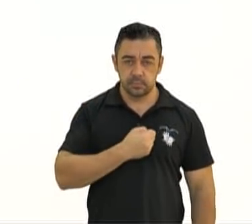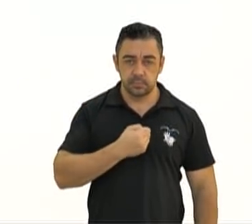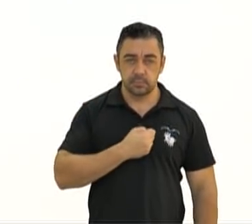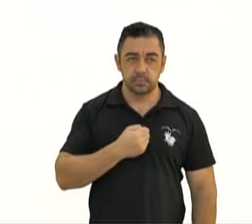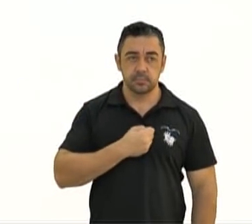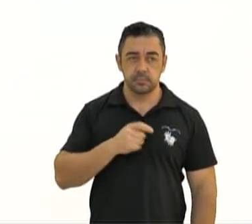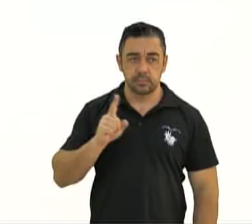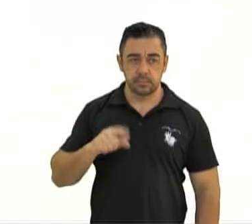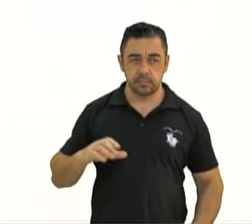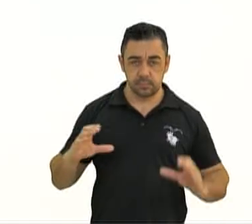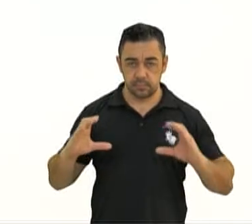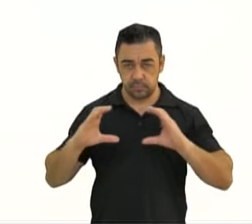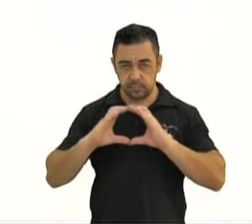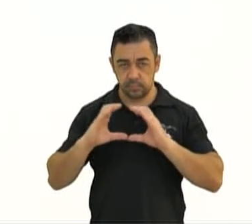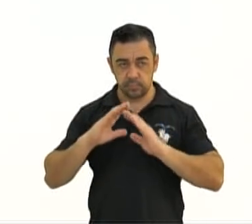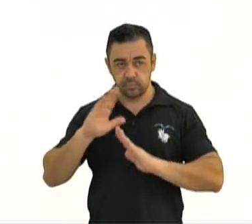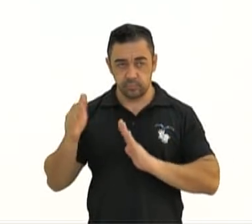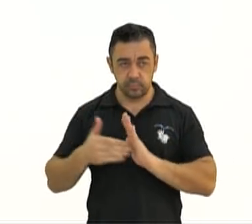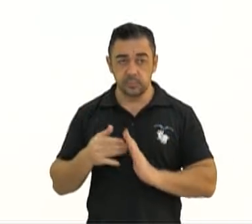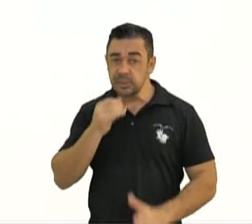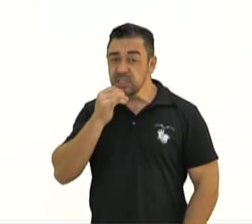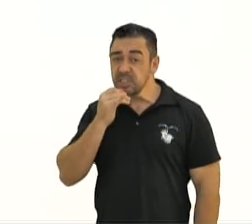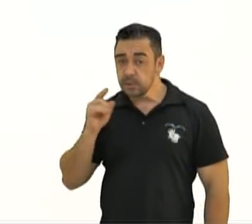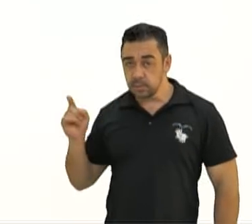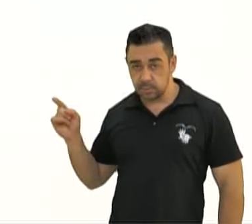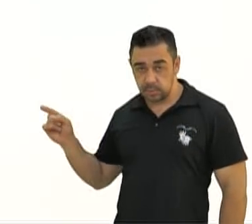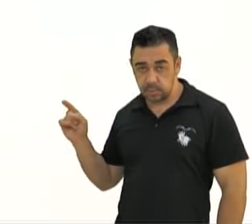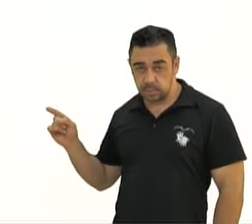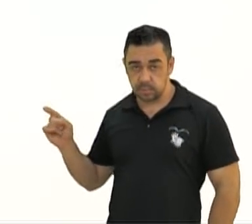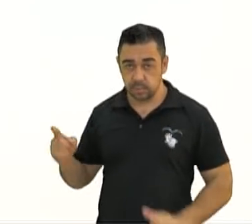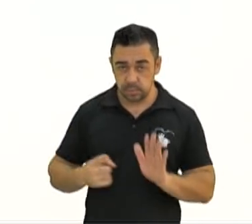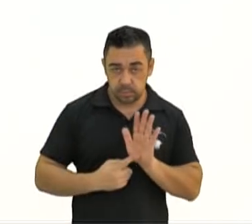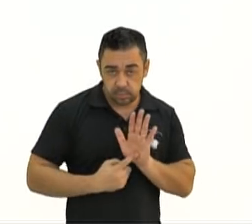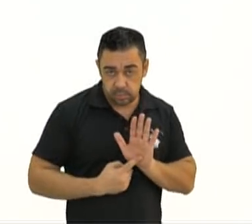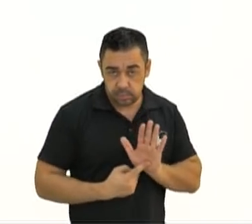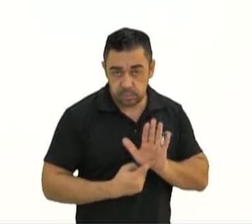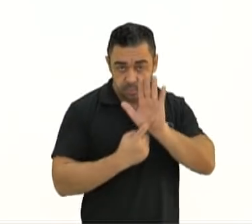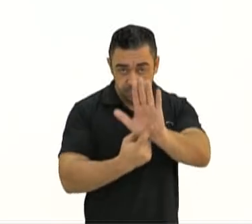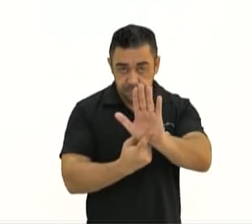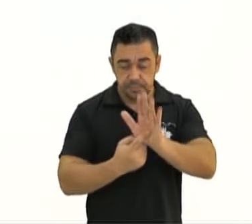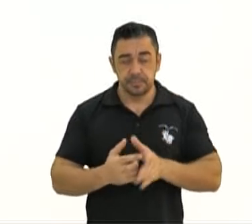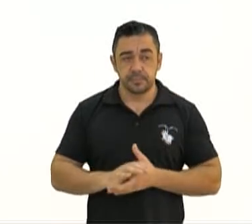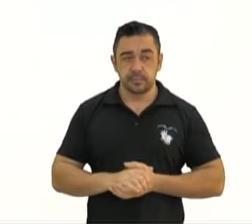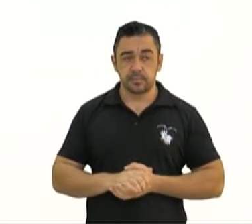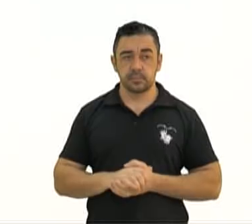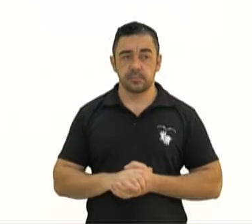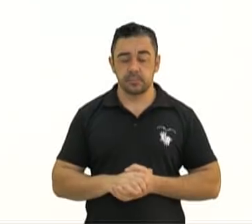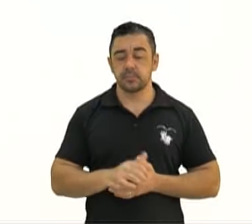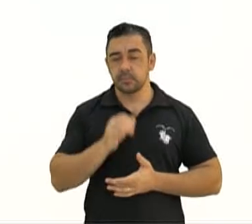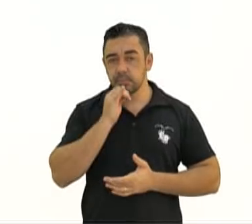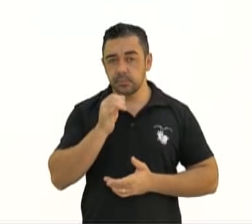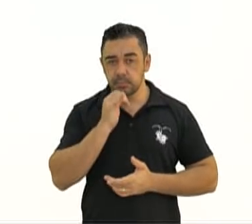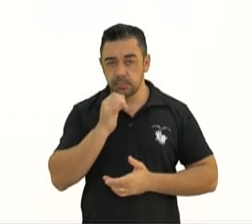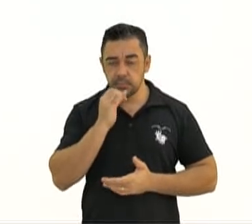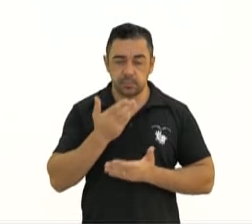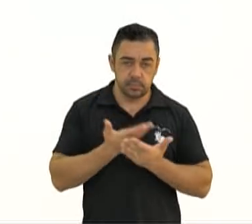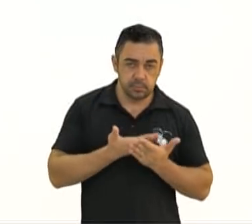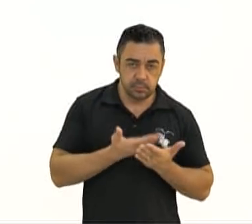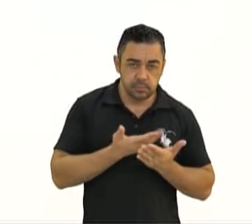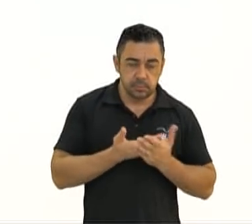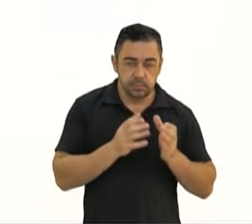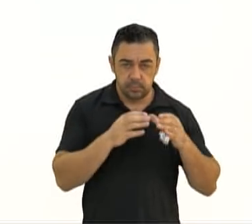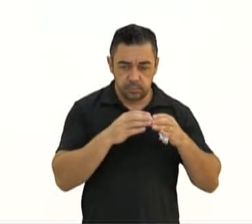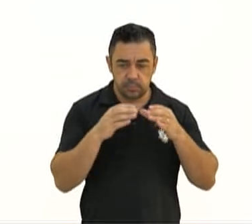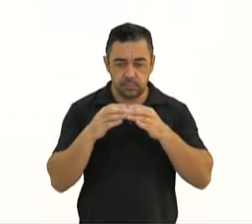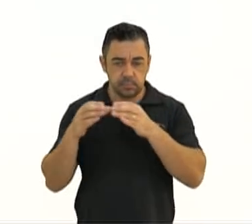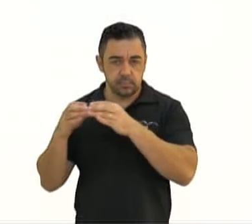racionais. Olha esse exemplo que a professora colocou aqui no quadro, só para a gente entender, ó. Quando a gente começa a estudar os